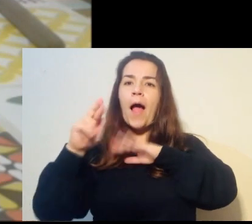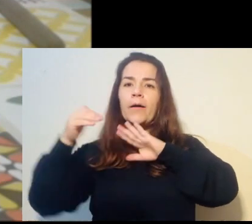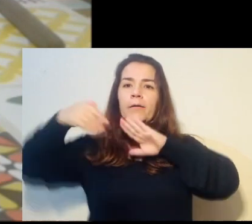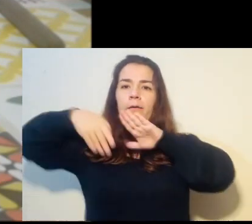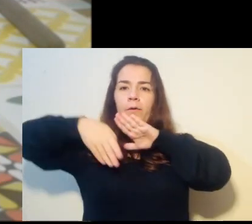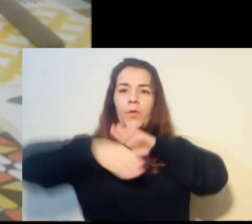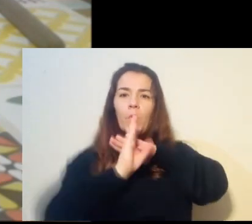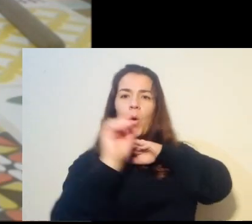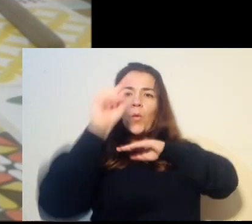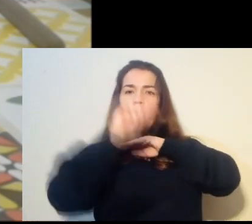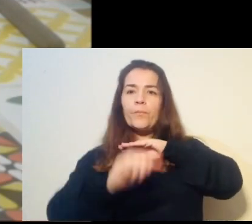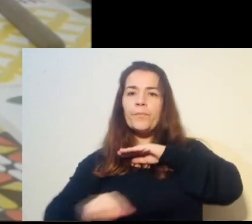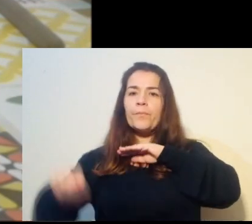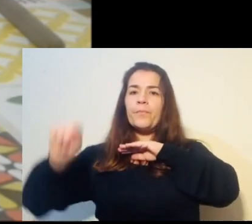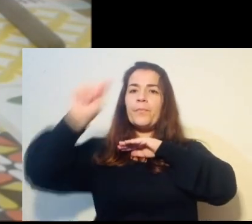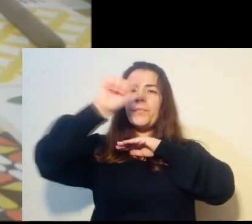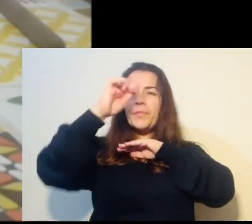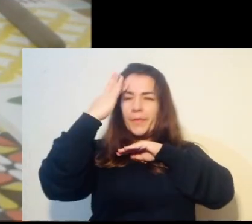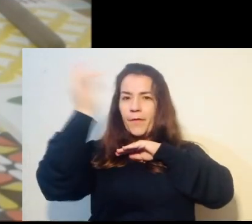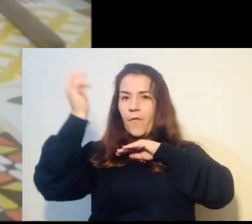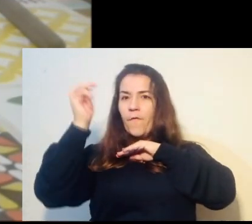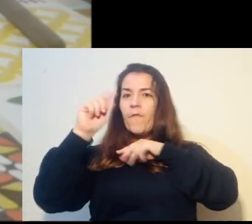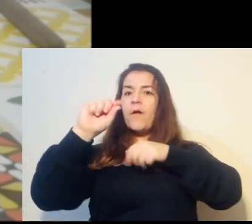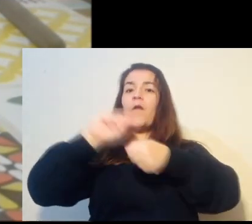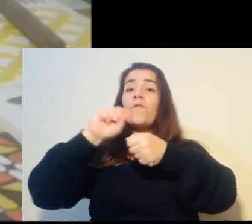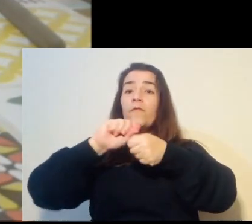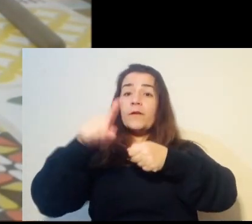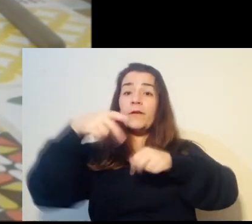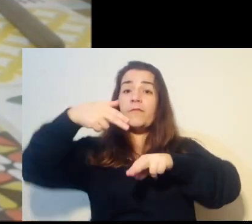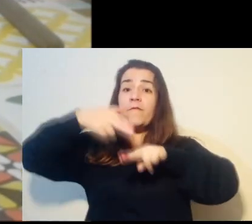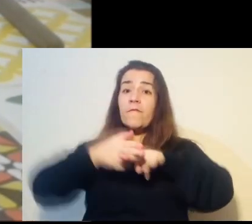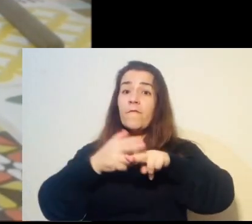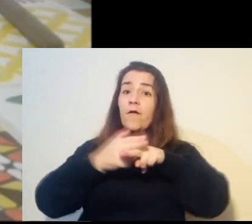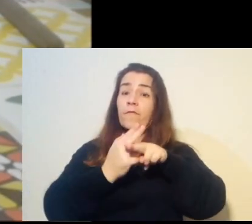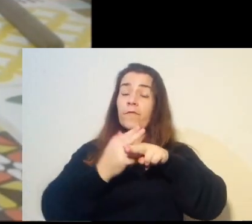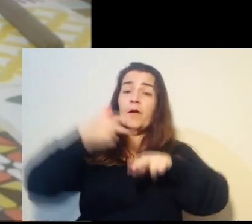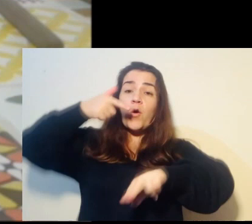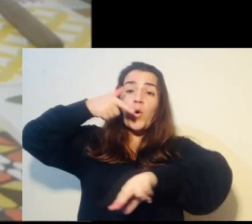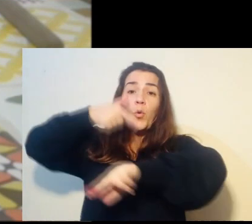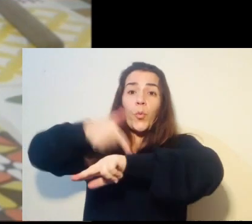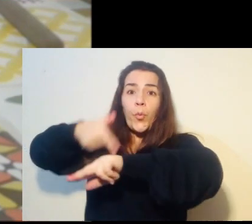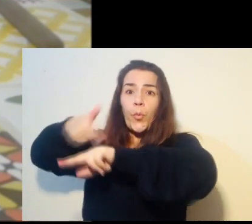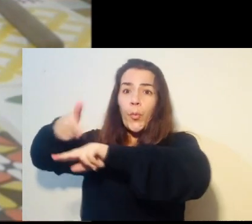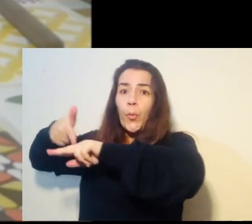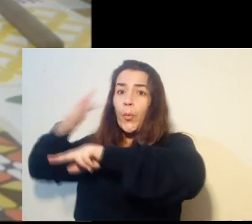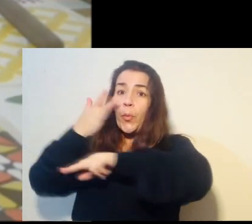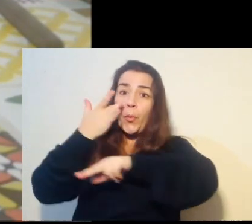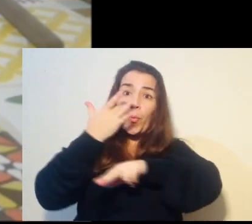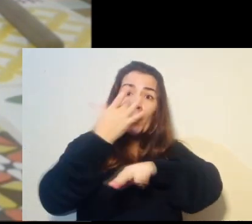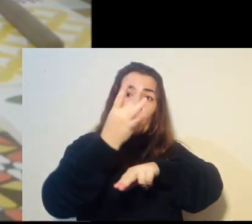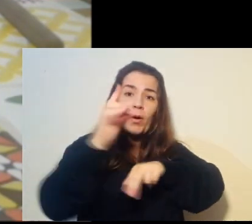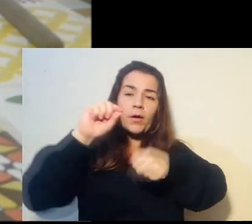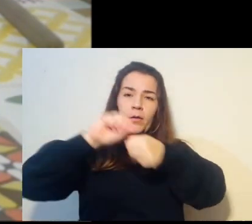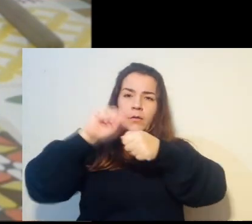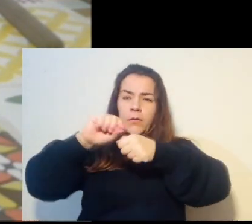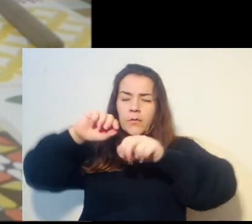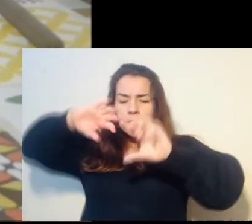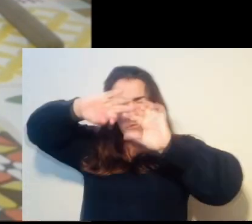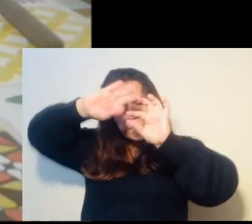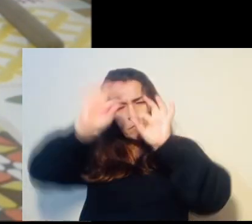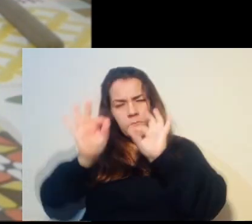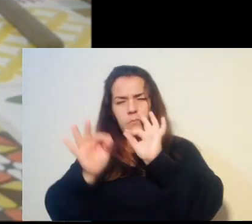vocês deixam ele oval, e aí se vocês forem fazer com a faca é na mão, se vocês forem fazer com a furadeira é no olho também vendo